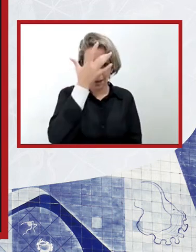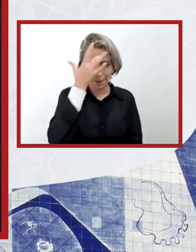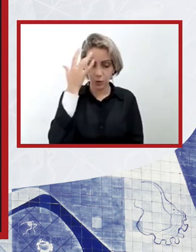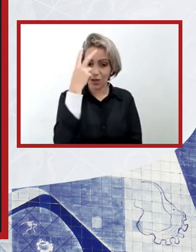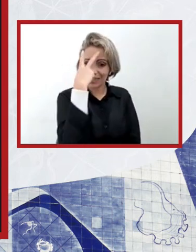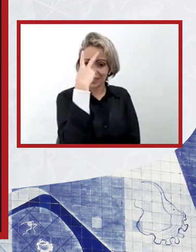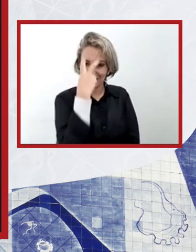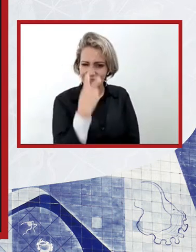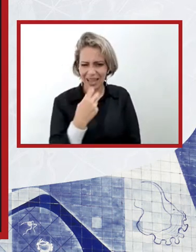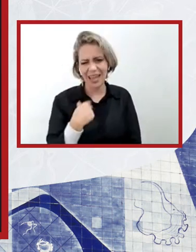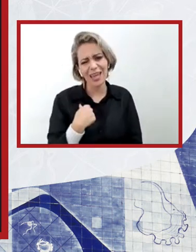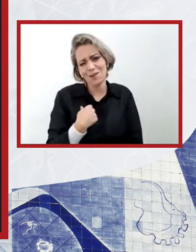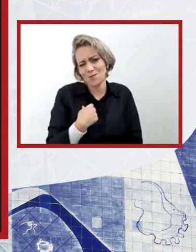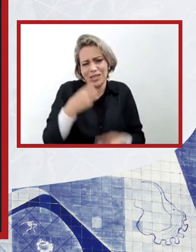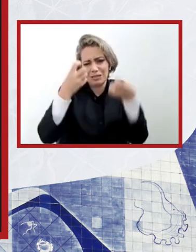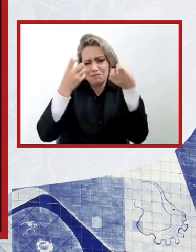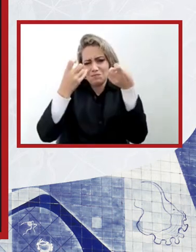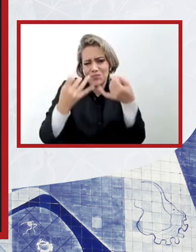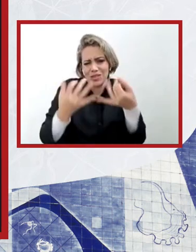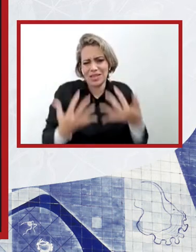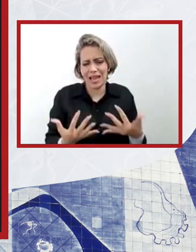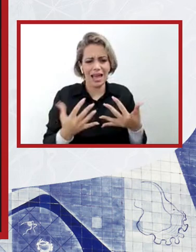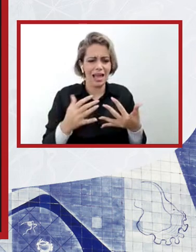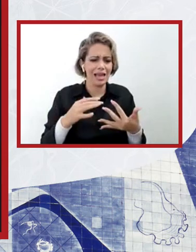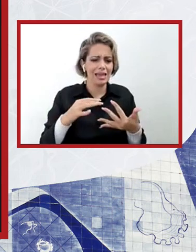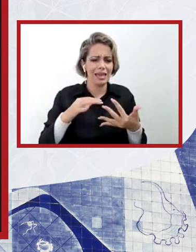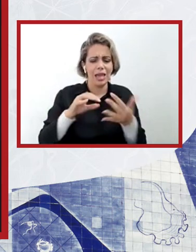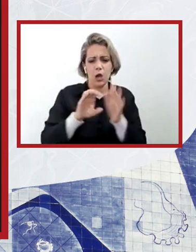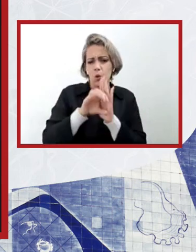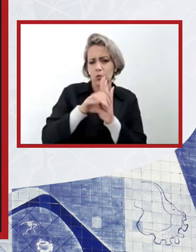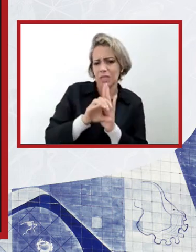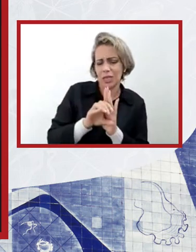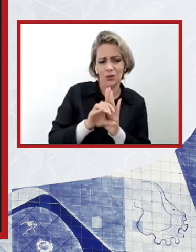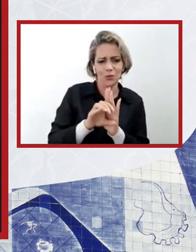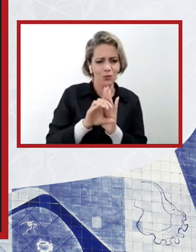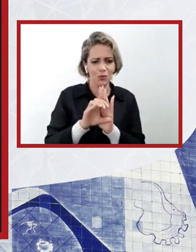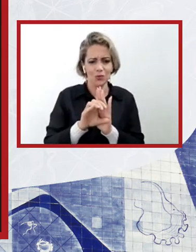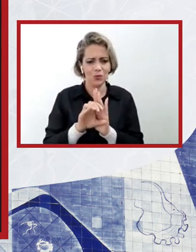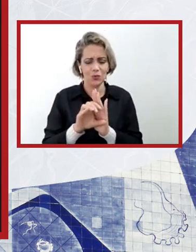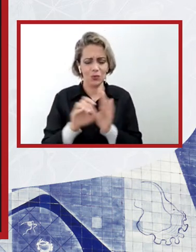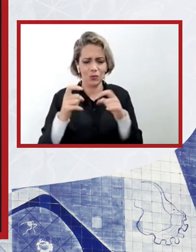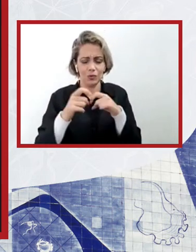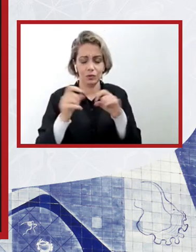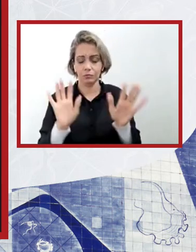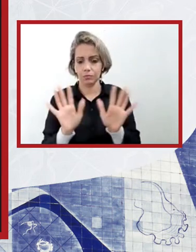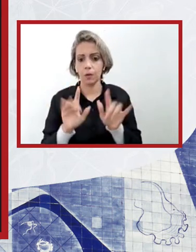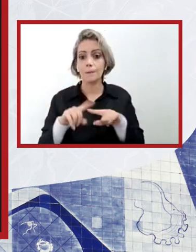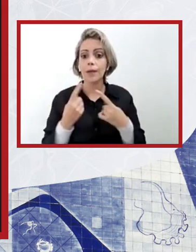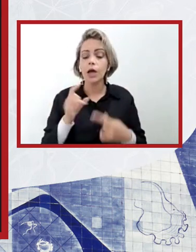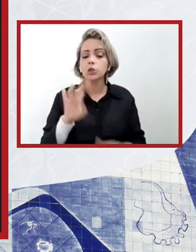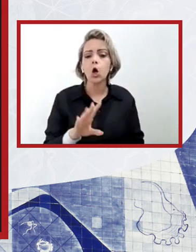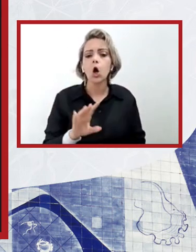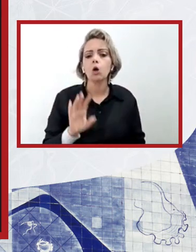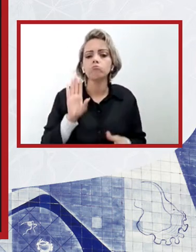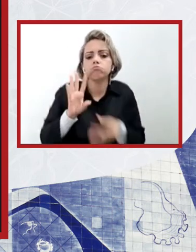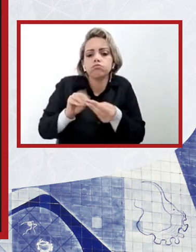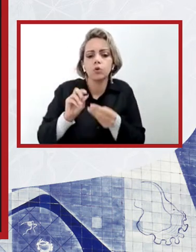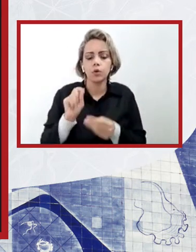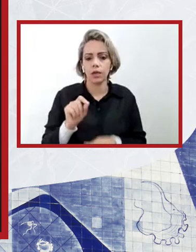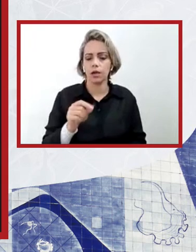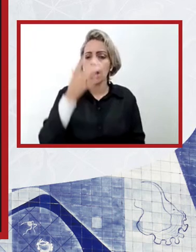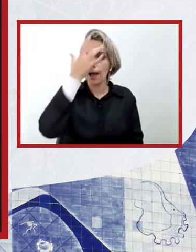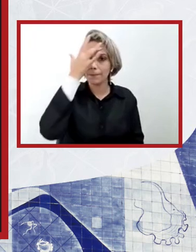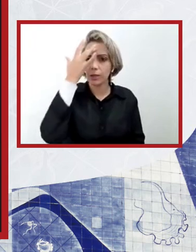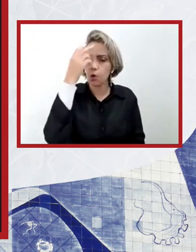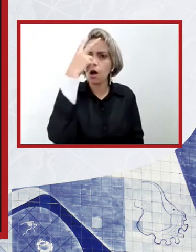de cegueira aqui, não, mas é a pessoa que não consegue ver nada, assim, não consegue distinguir, pode ver vultos, mas ela não